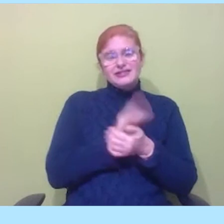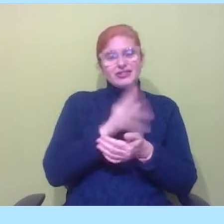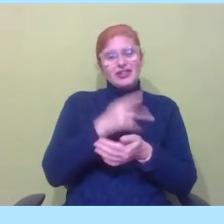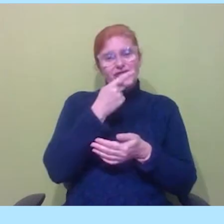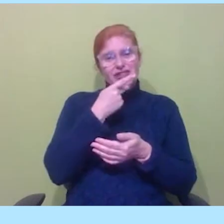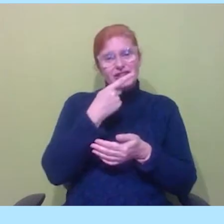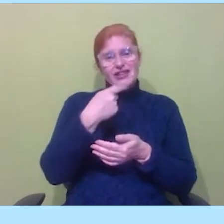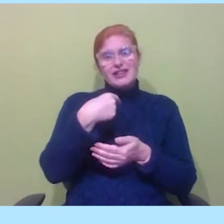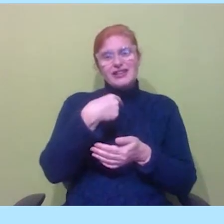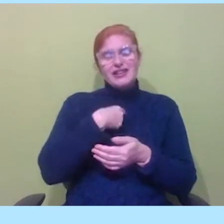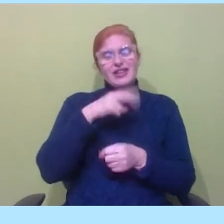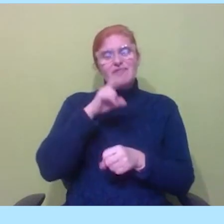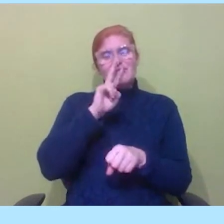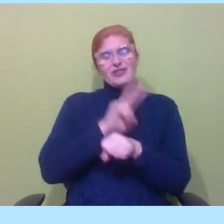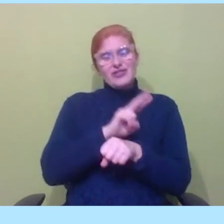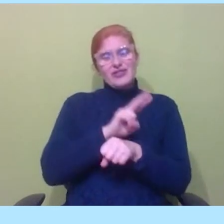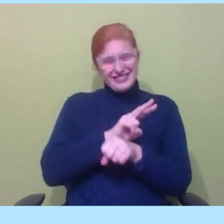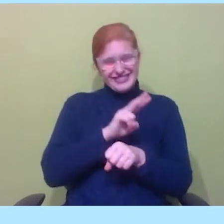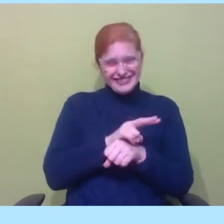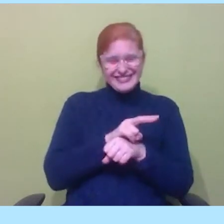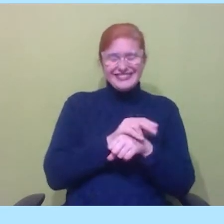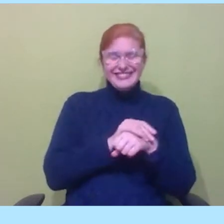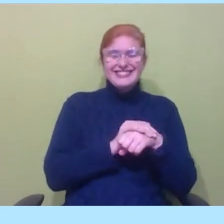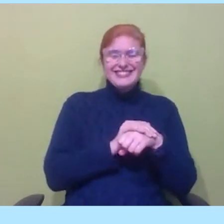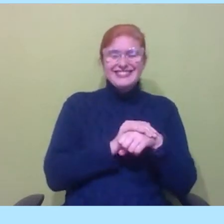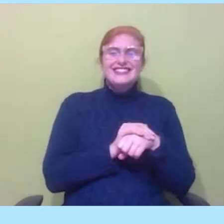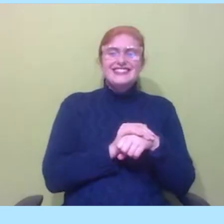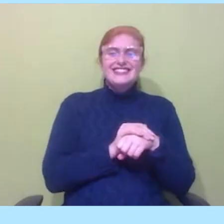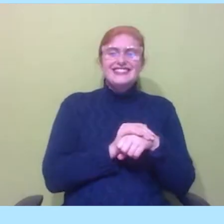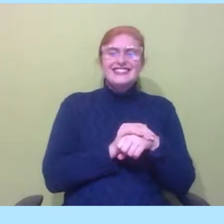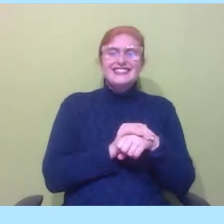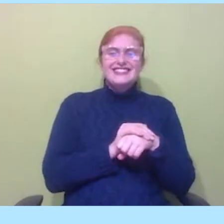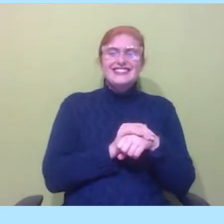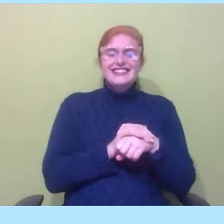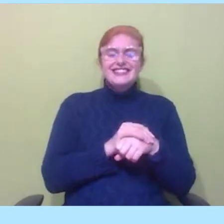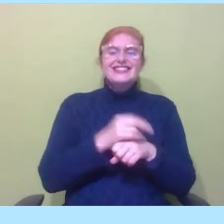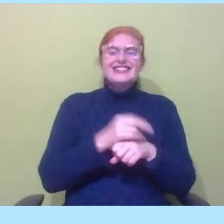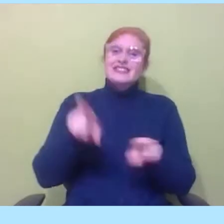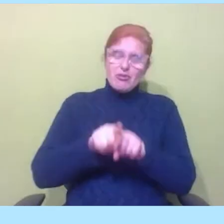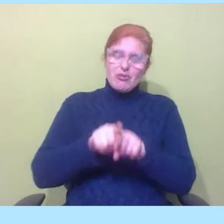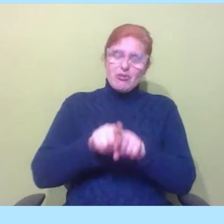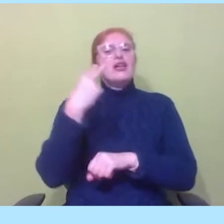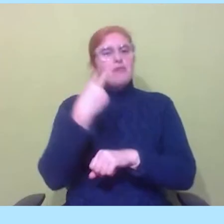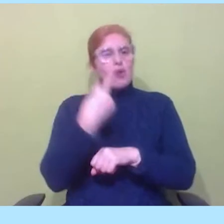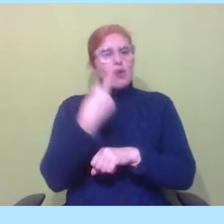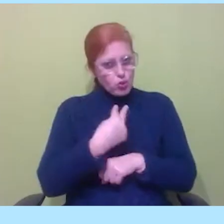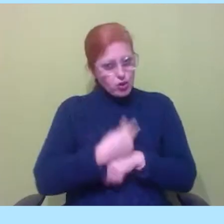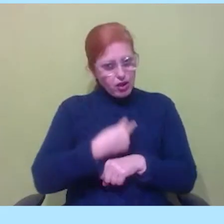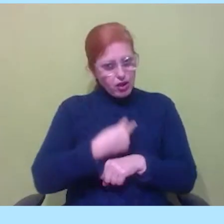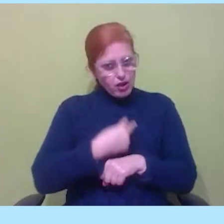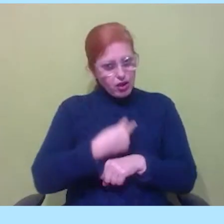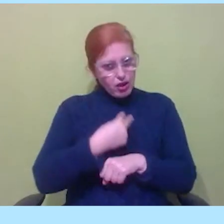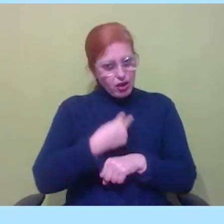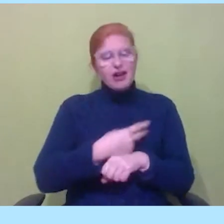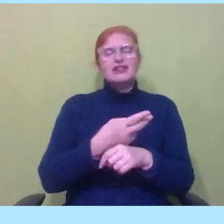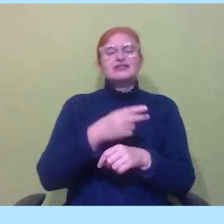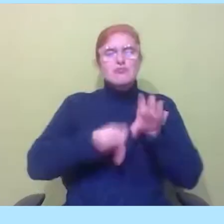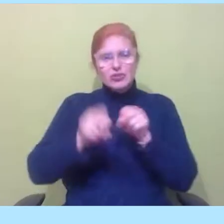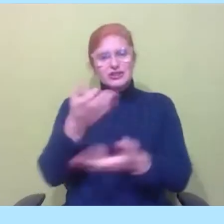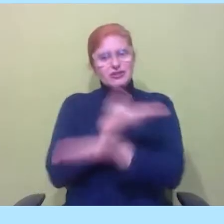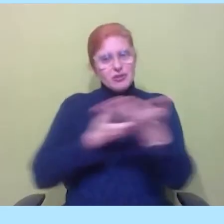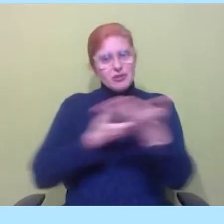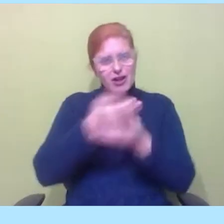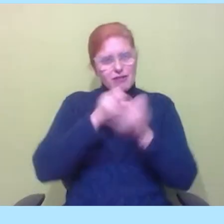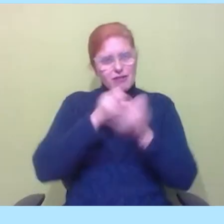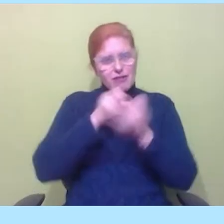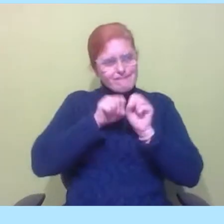informação, estou me cuidando, aprendendo a me cuidar e buscando com isso também compartilhar, multiplicar esses aprendizados e